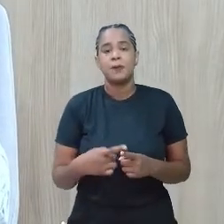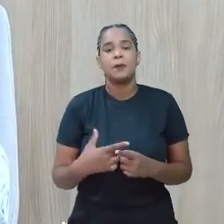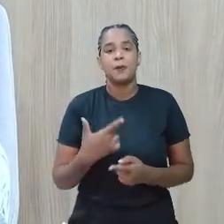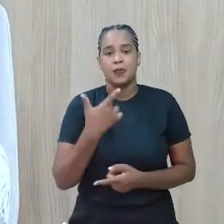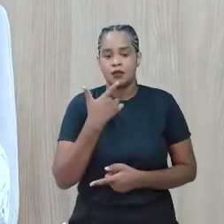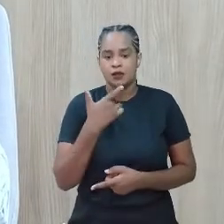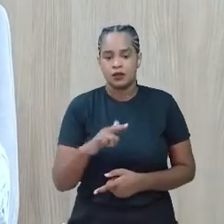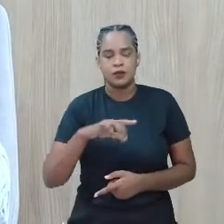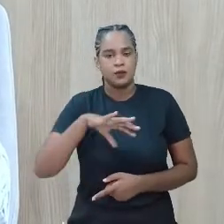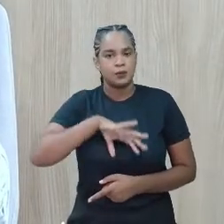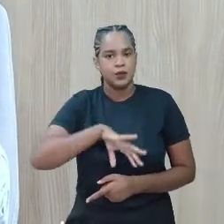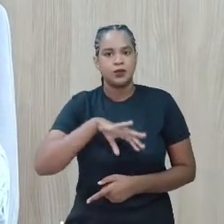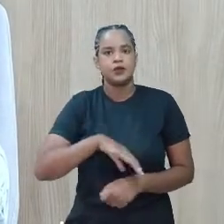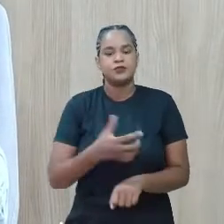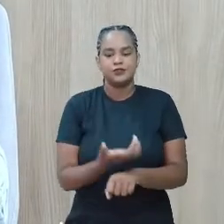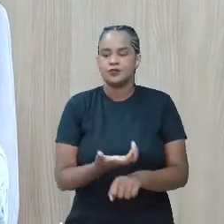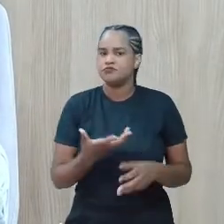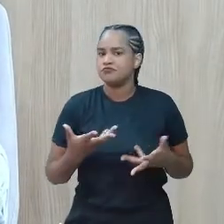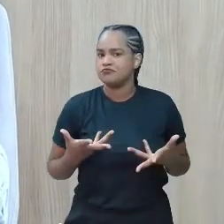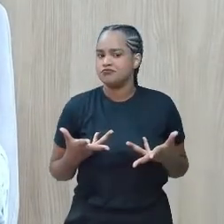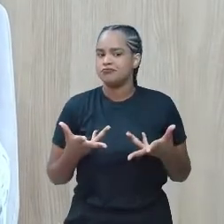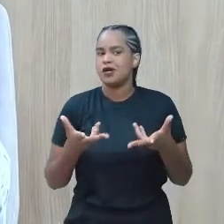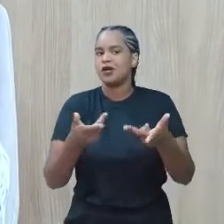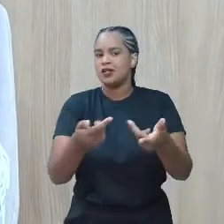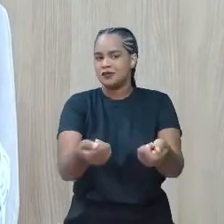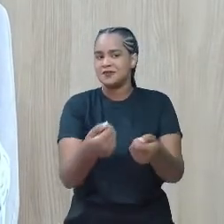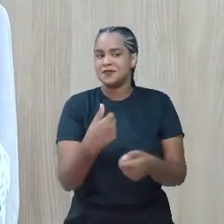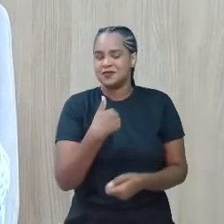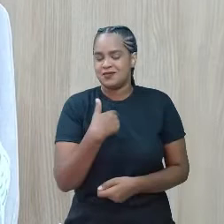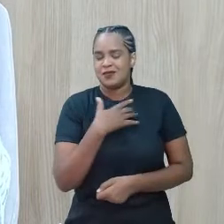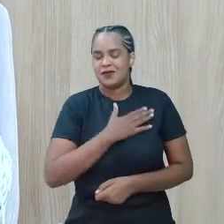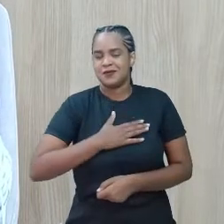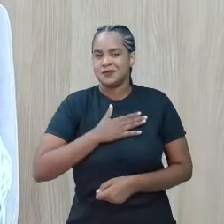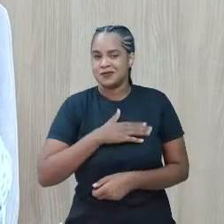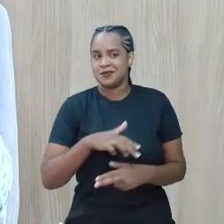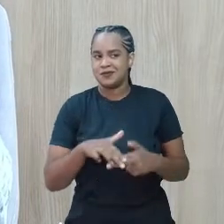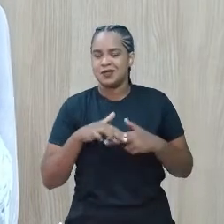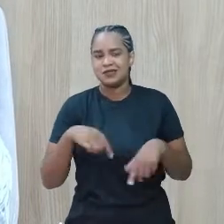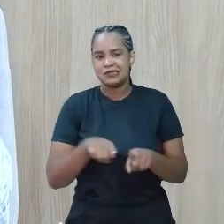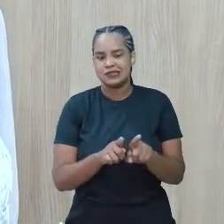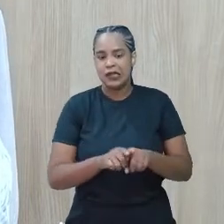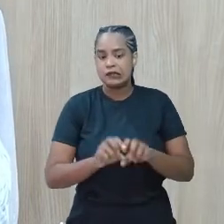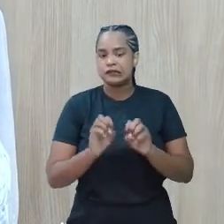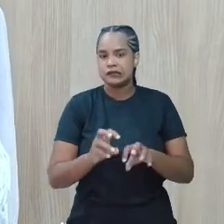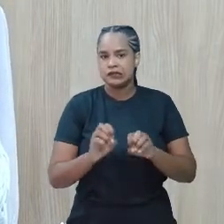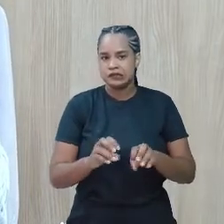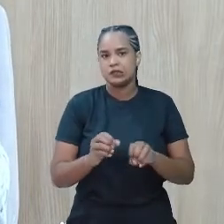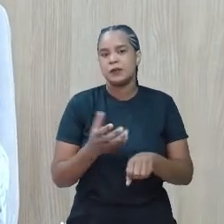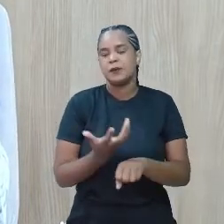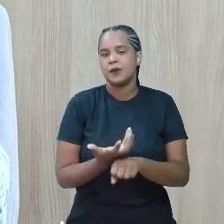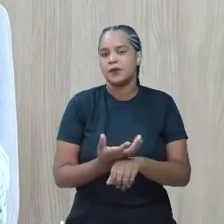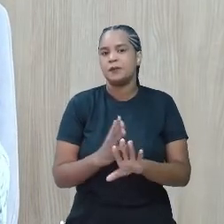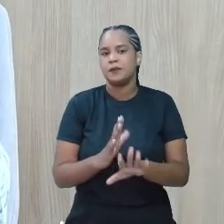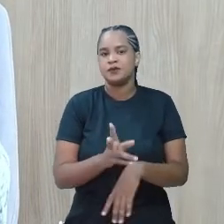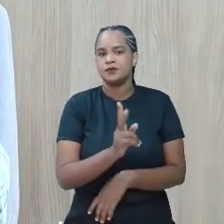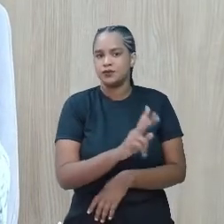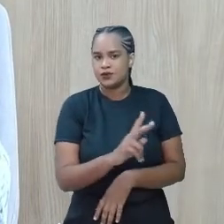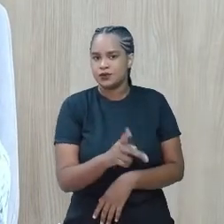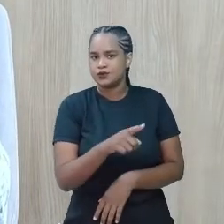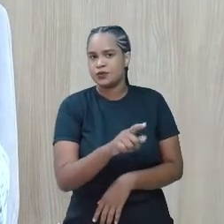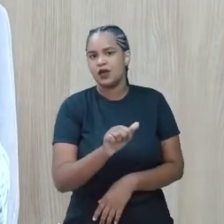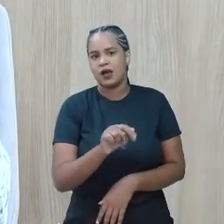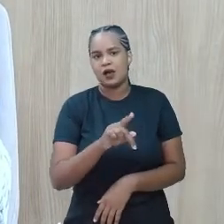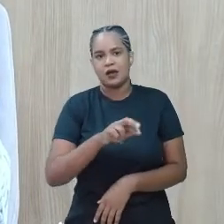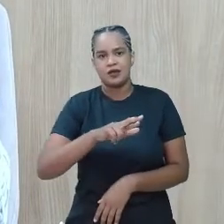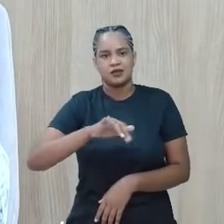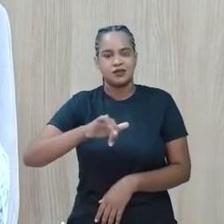portuguesa ser, né, uma matéria incrível, e eu sou suspeita, visto que também ensino língua portuguesa, mas a professora Adriana é o quê? A